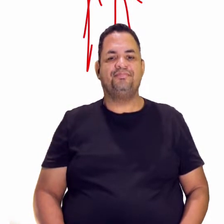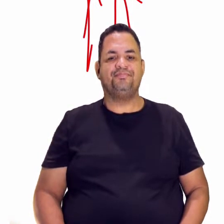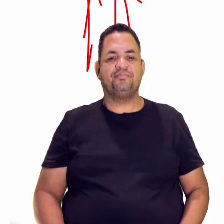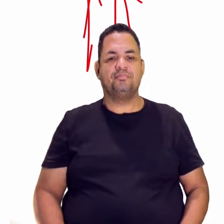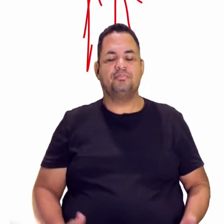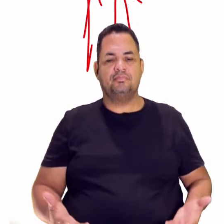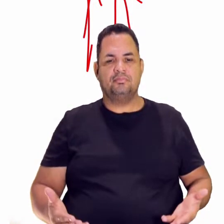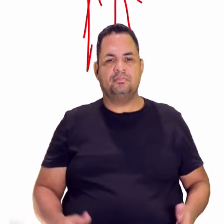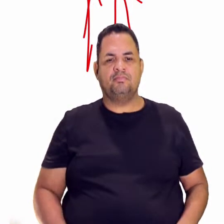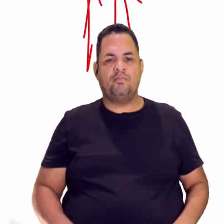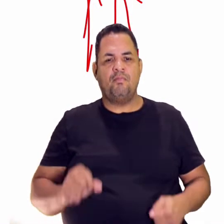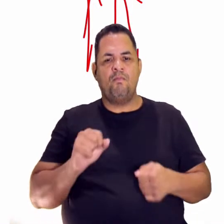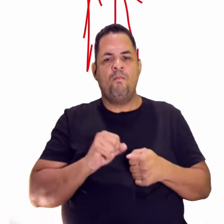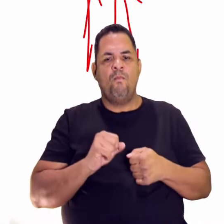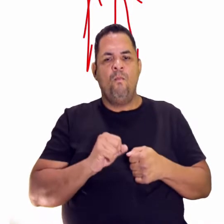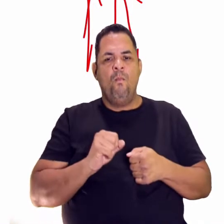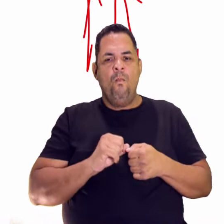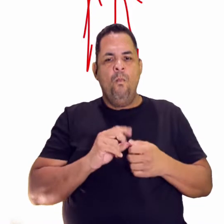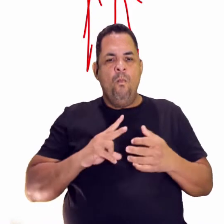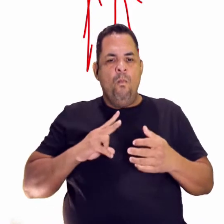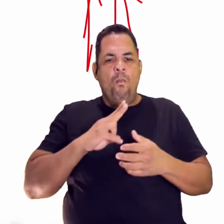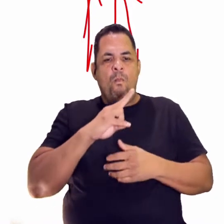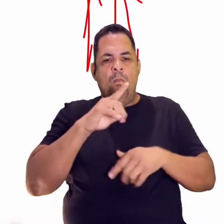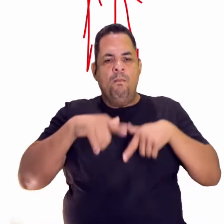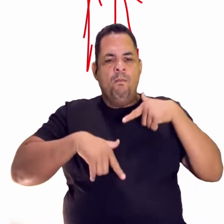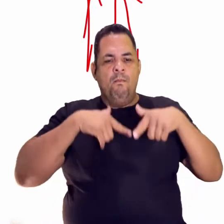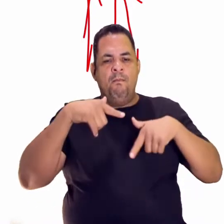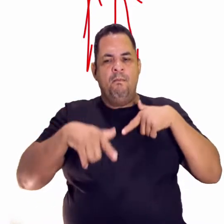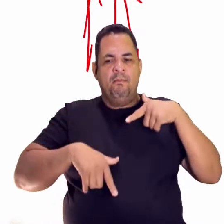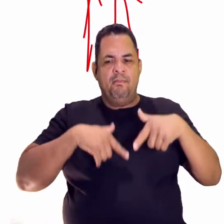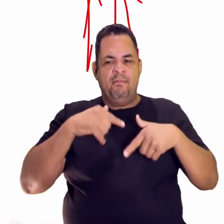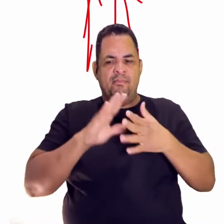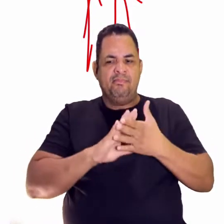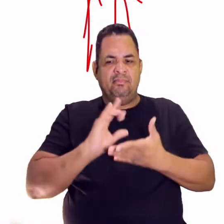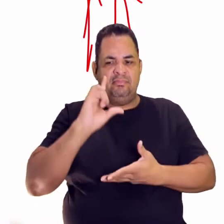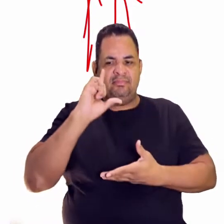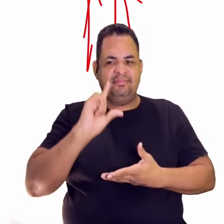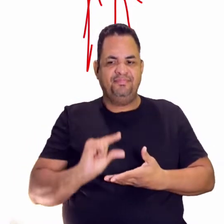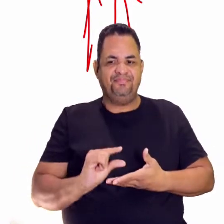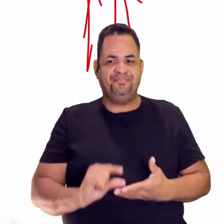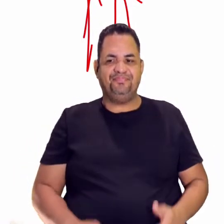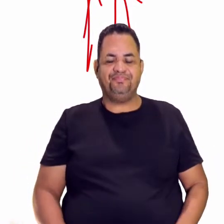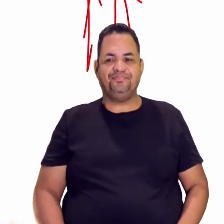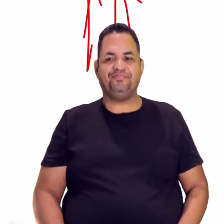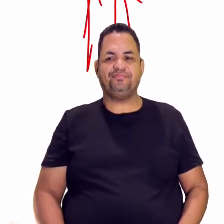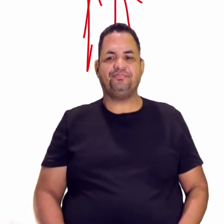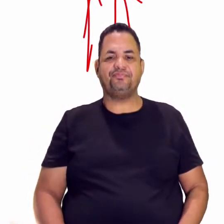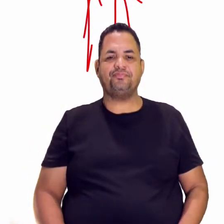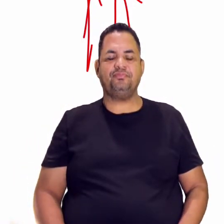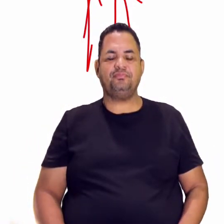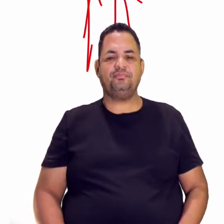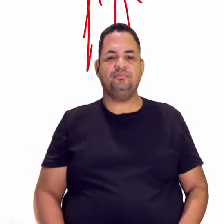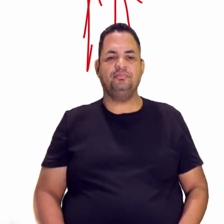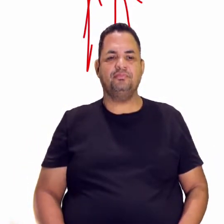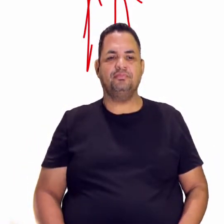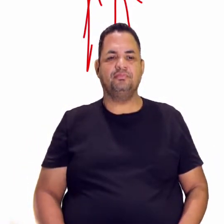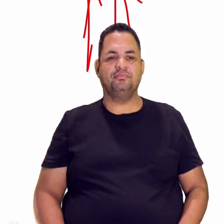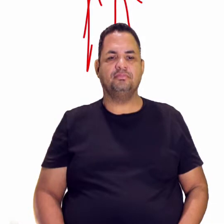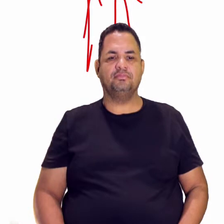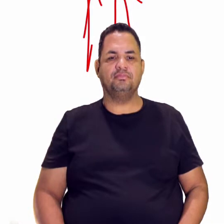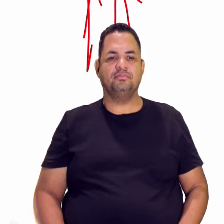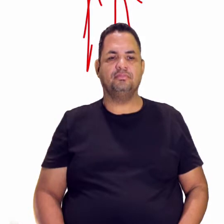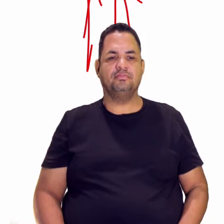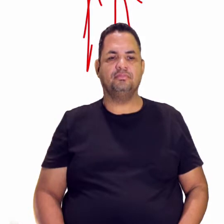vai acabar fazendo com que a força do seu trabalho seja diminuída, entendeu? Então é bem por aí.